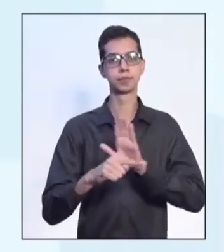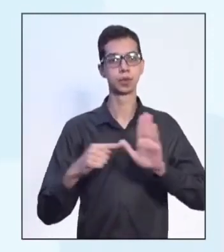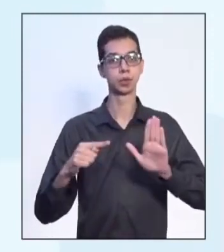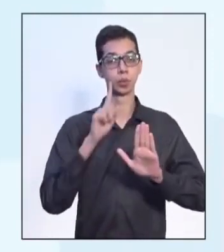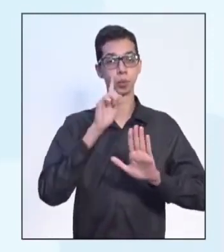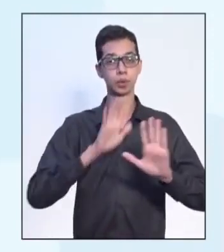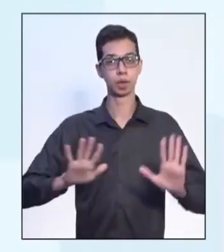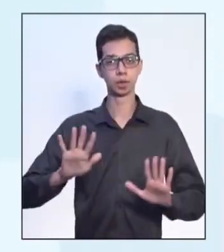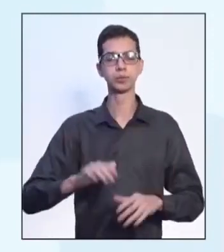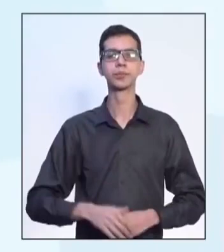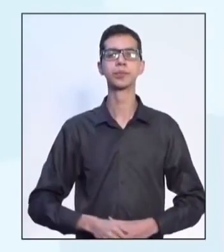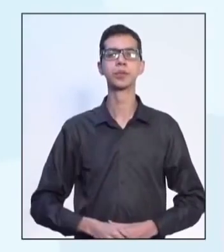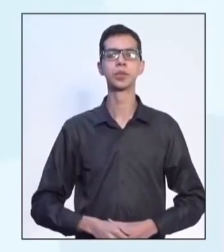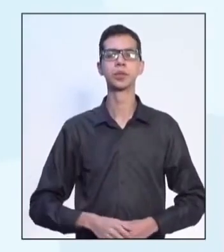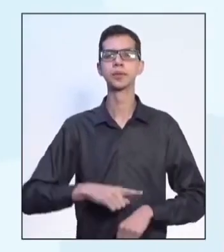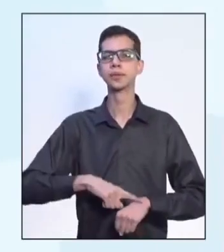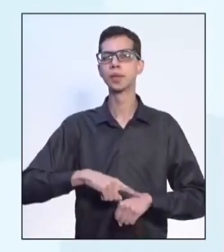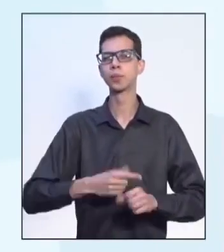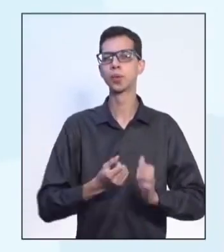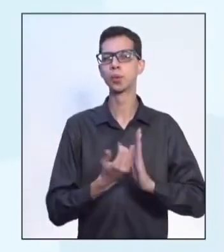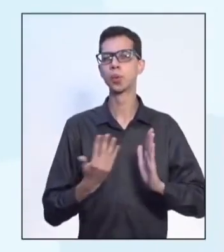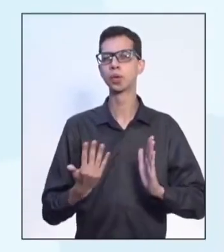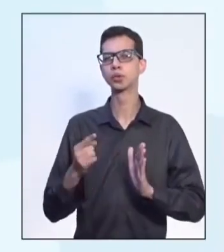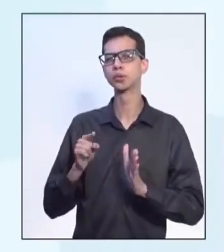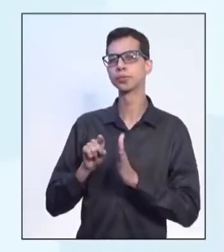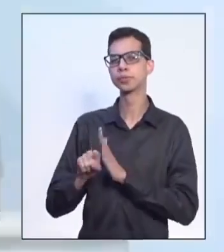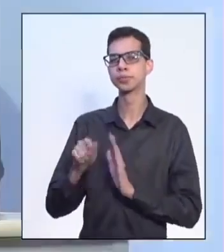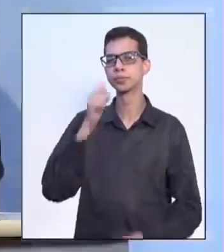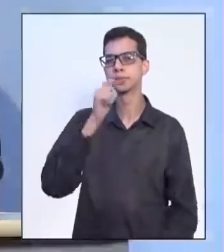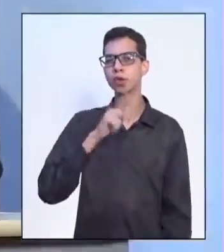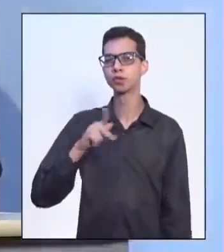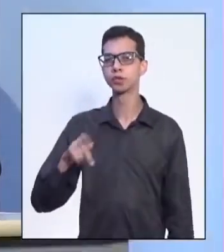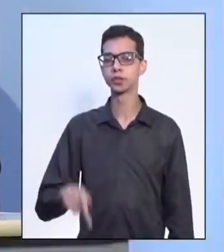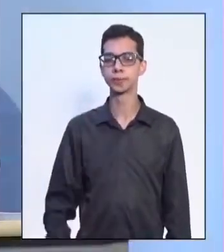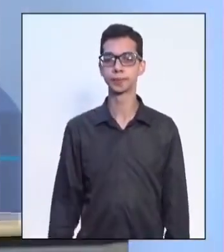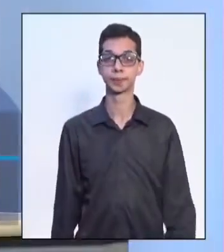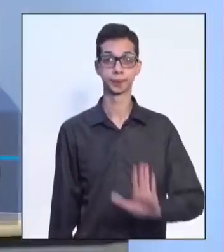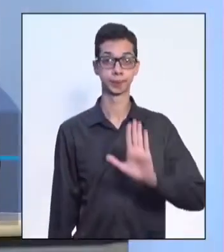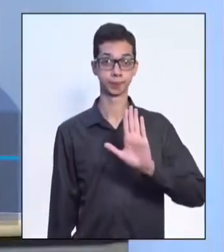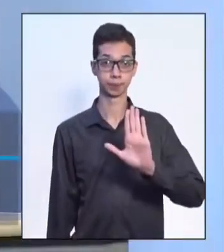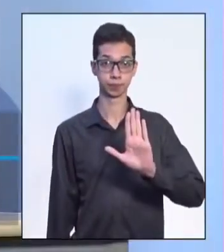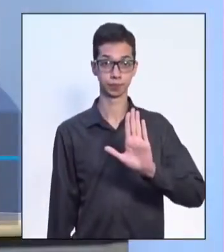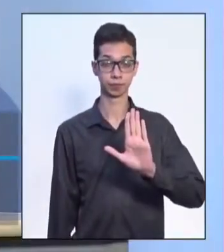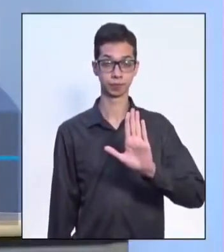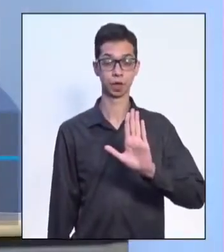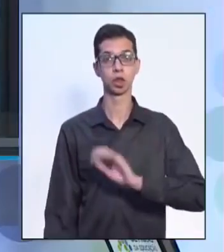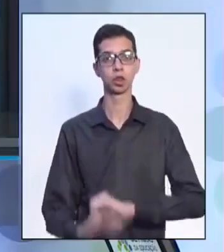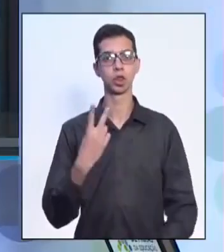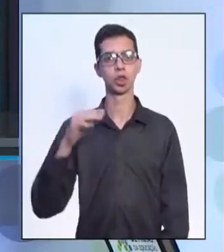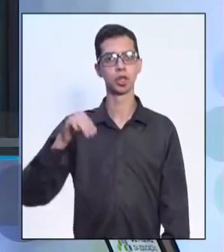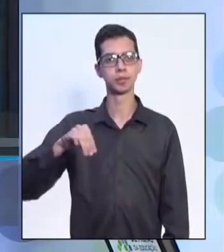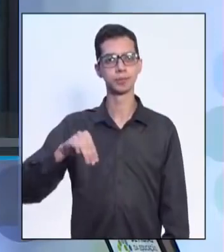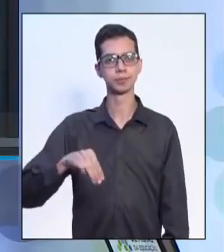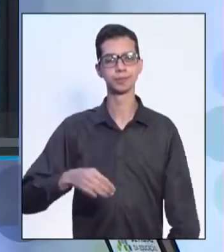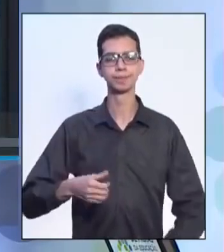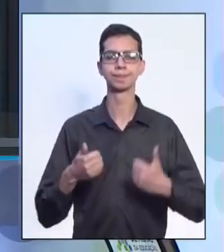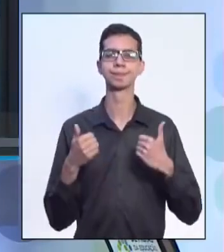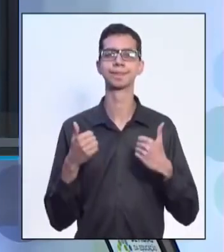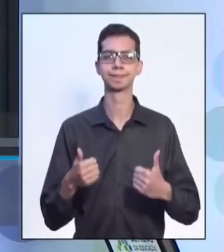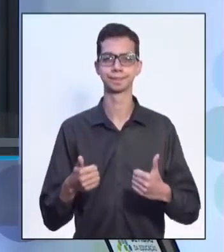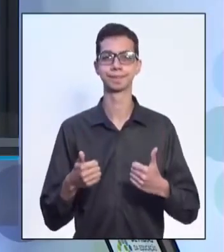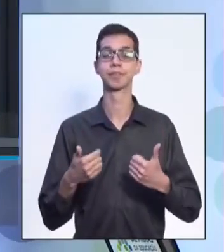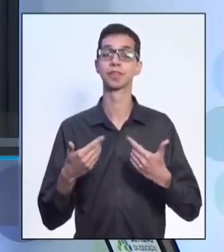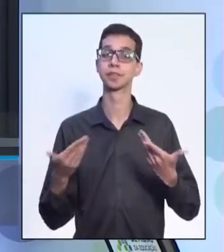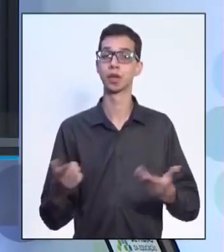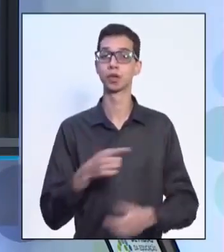Roberta, quanto tempo os alunos terão para essa atividade? Espera um pouquinho, professora Inês, 2 minutinhos. Muito bem, então, pessoal da